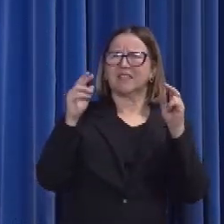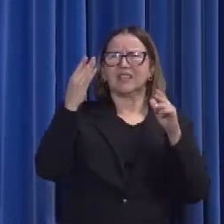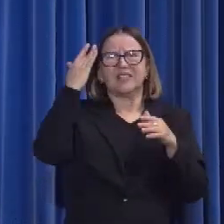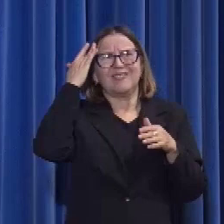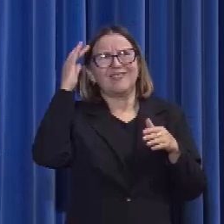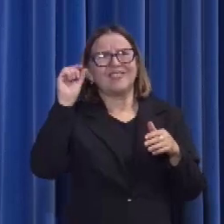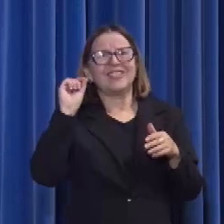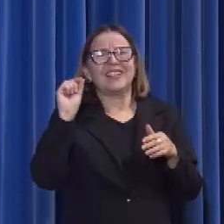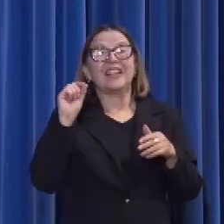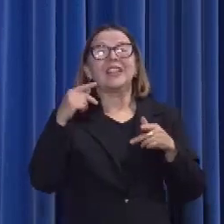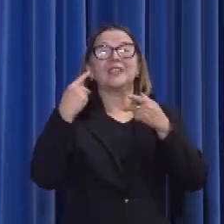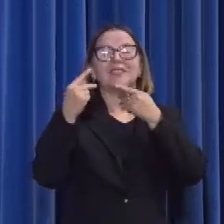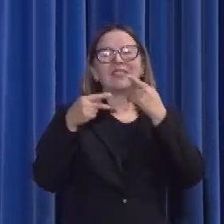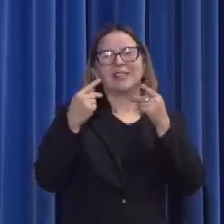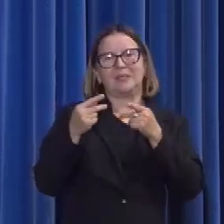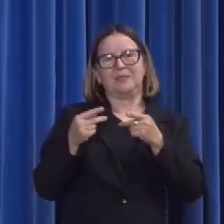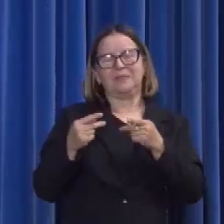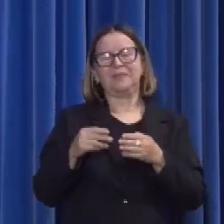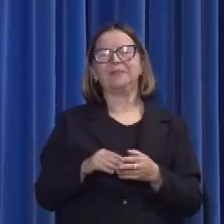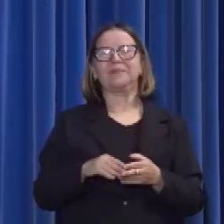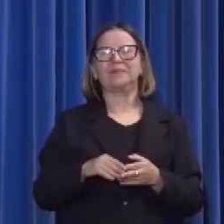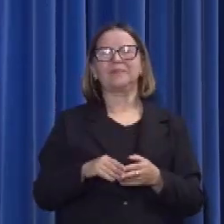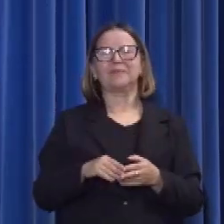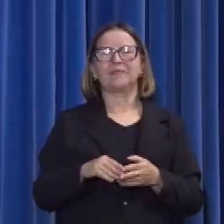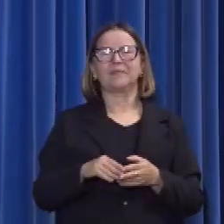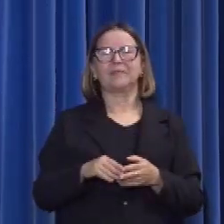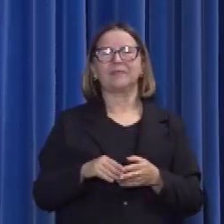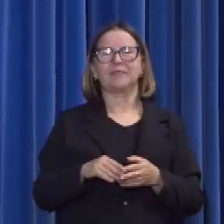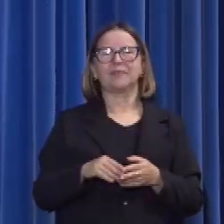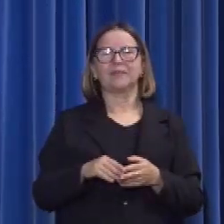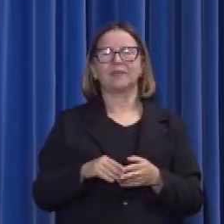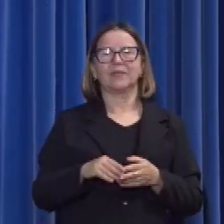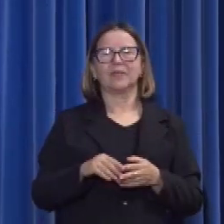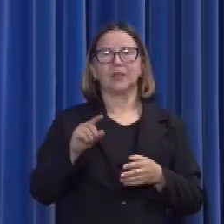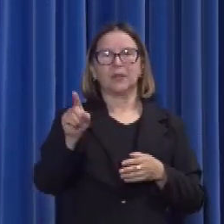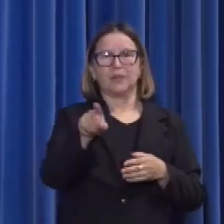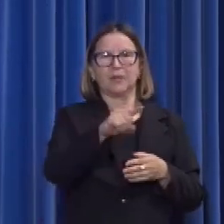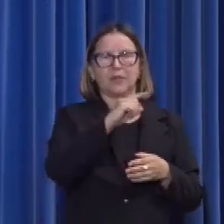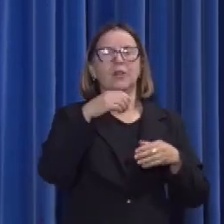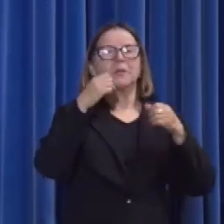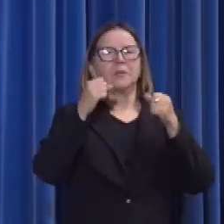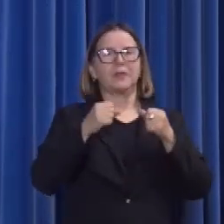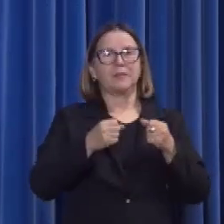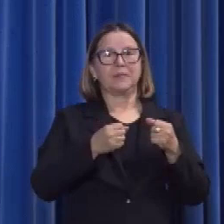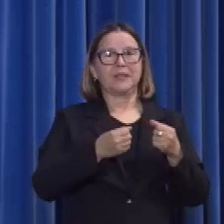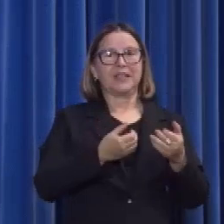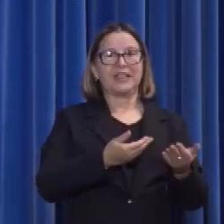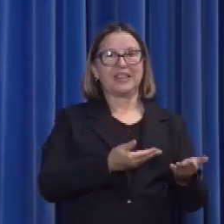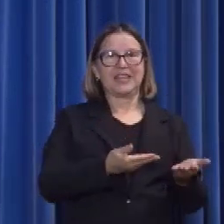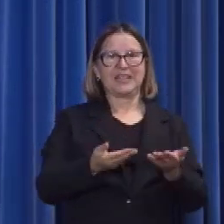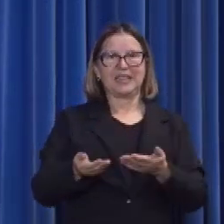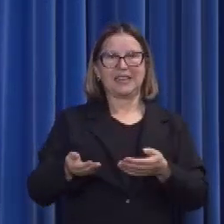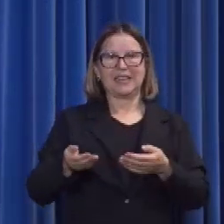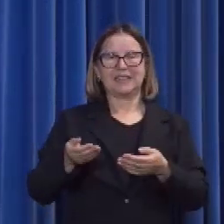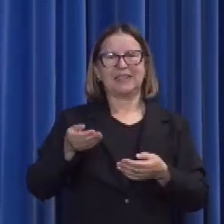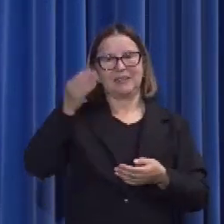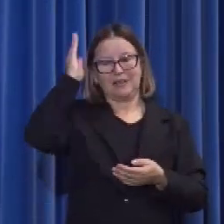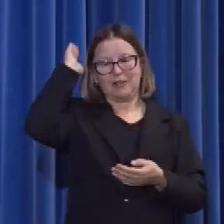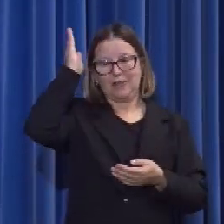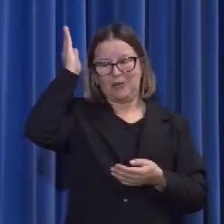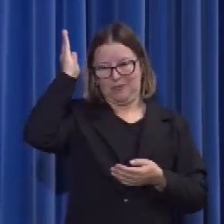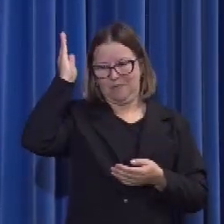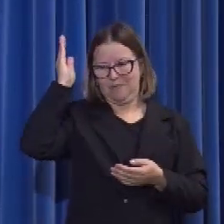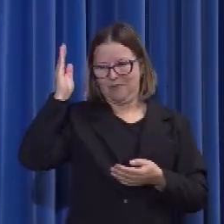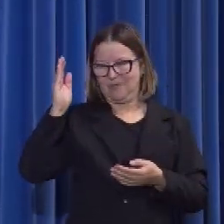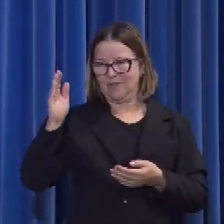isso. Ele disse: nós podemos trazer o jumento ao bebedouro, mas não podemos obrigar o jumento a beber